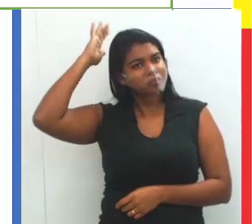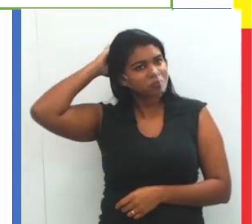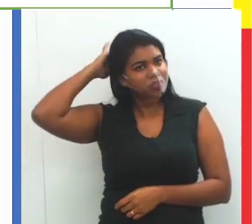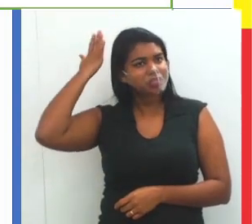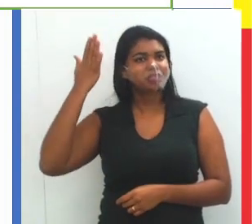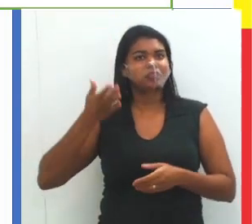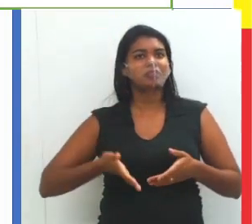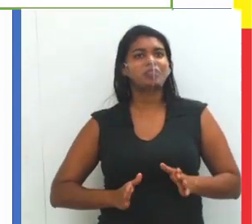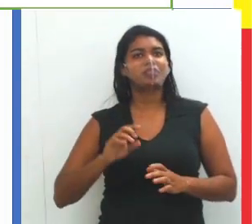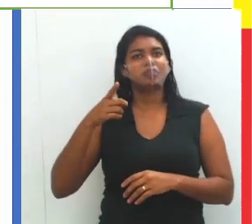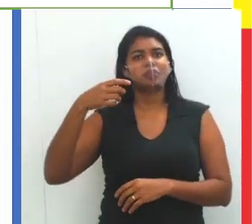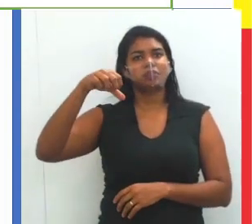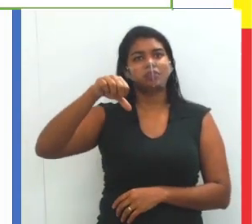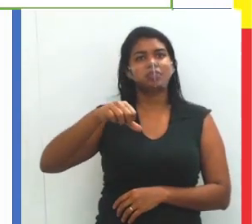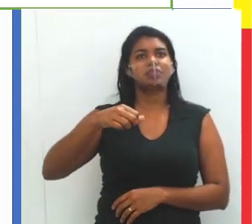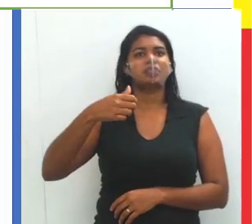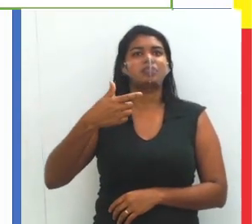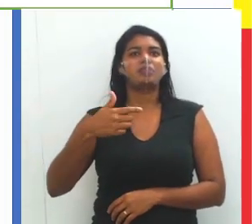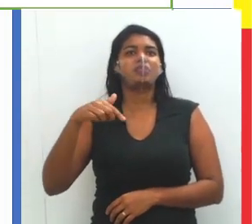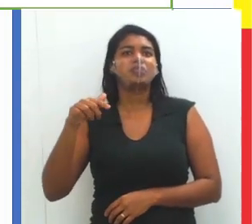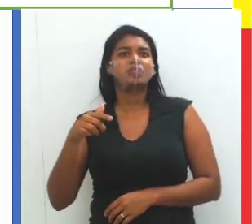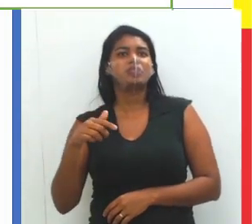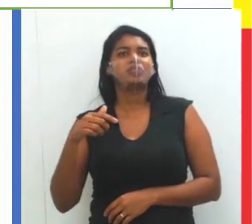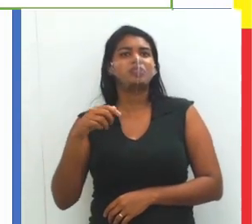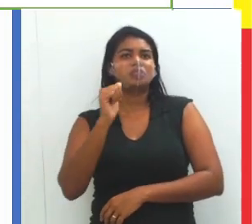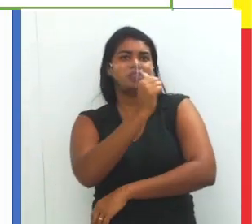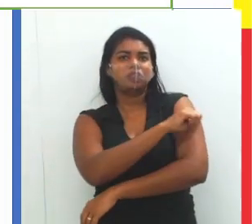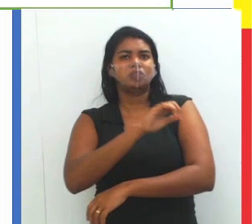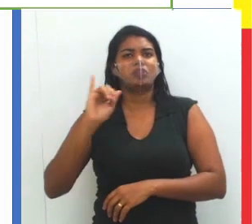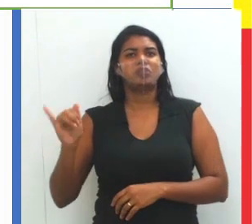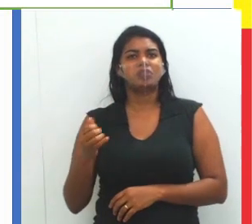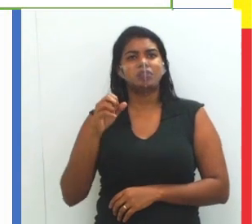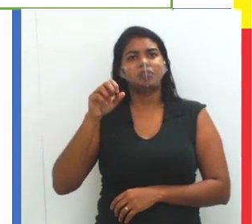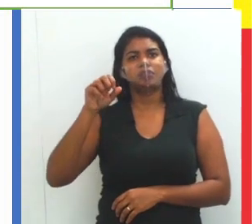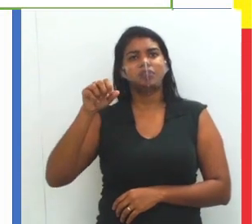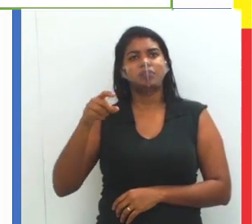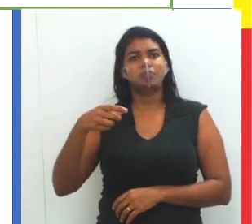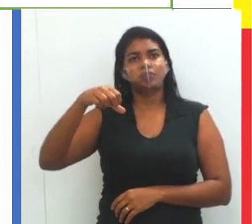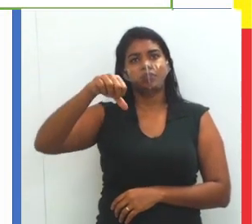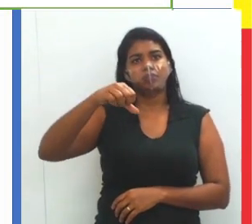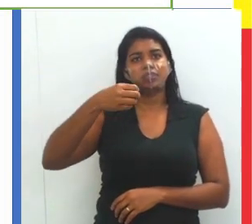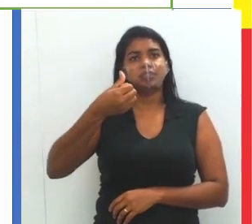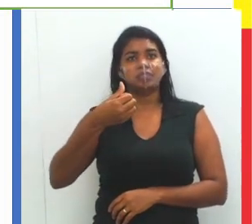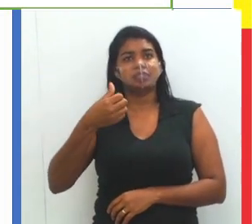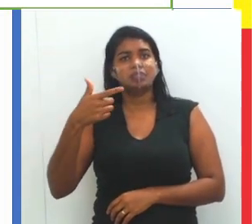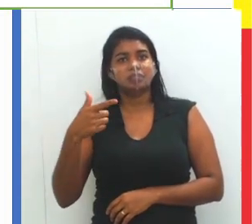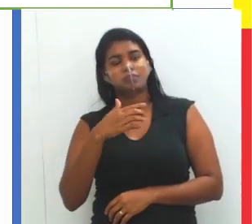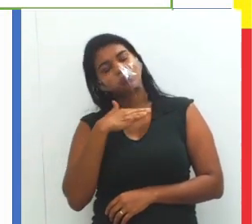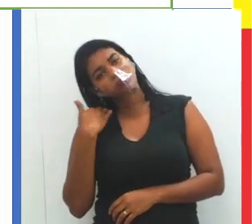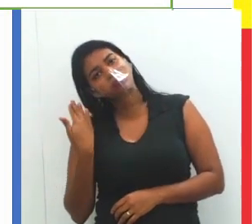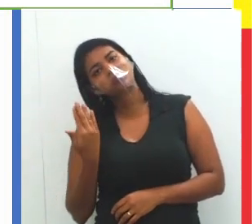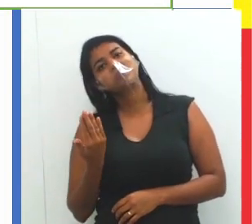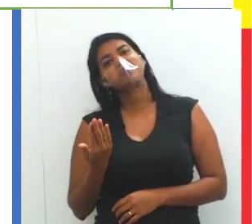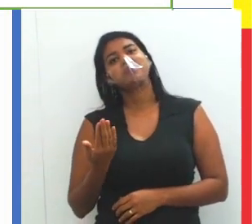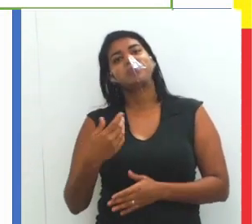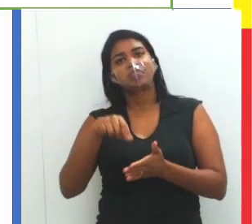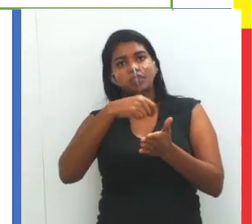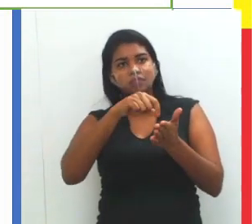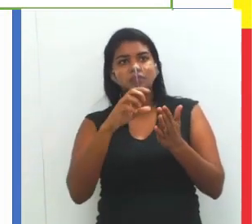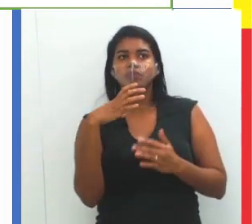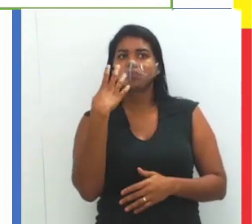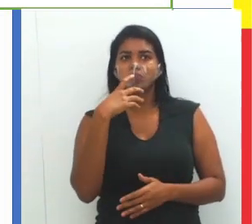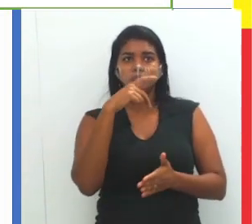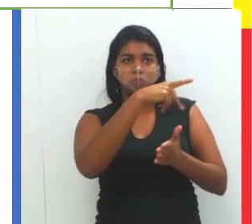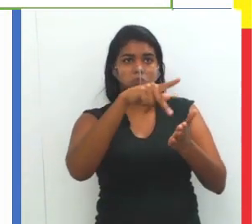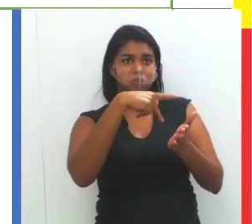de 1921 e Rio de Janeiro, no dia 11 de março de 1992, ele faleceu. Ele foi compositor,